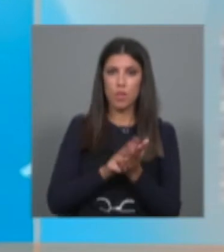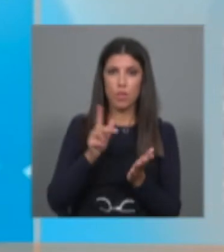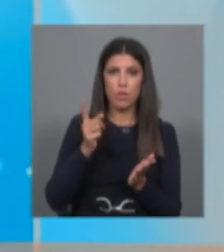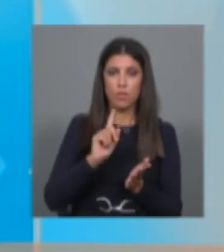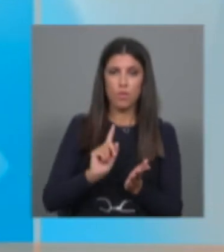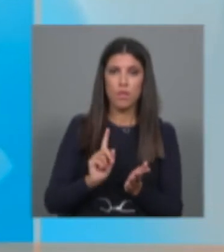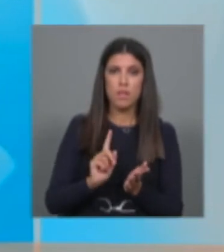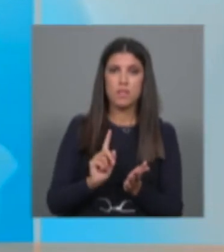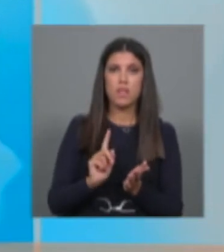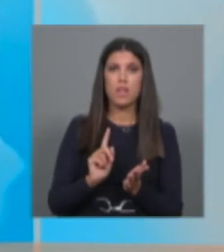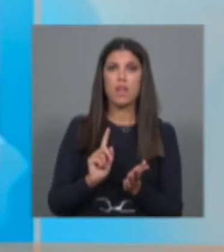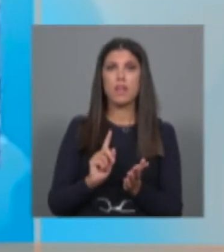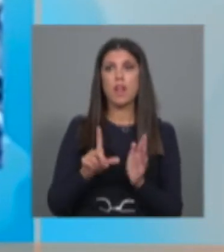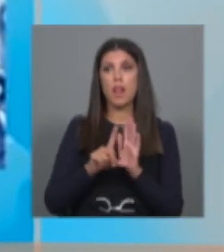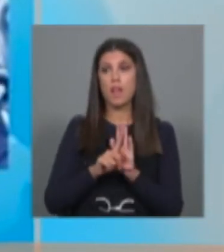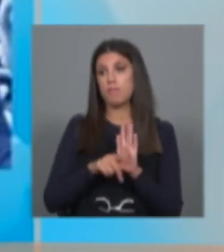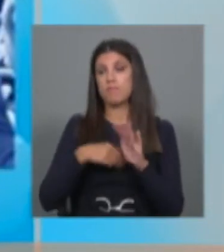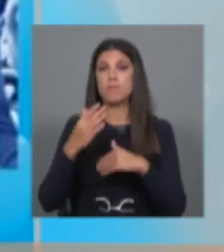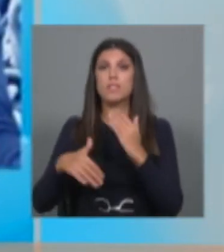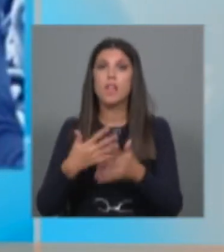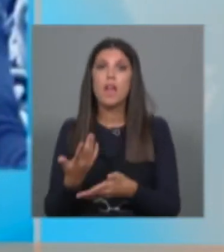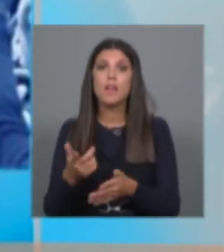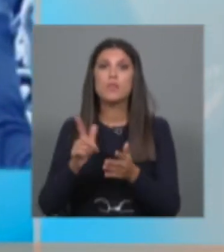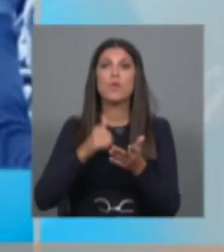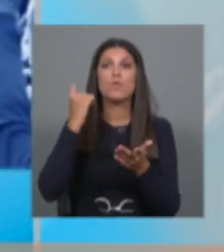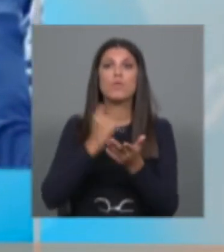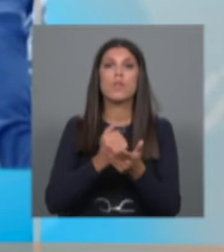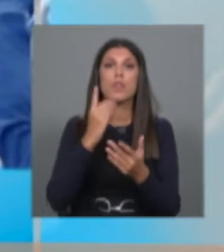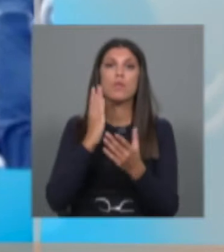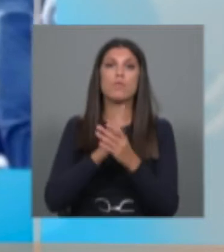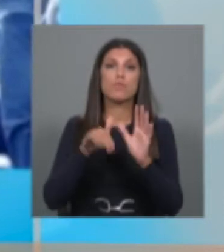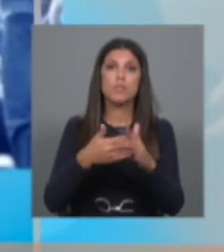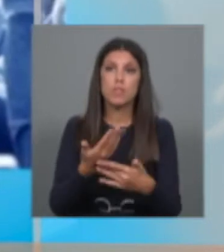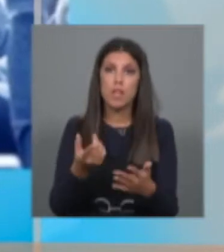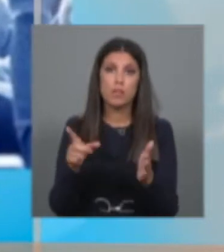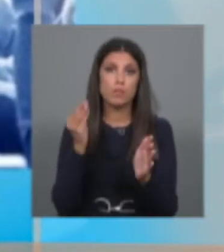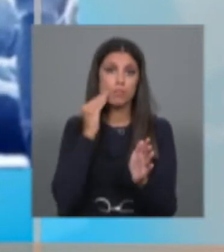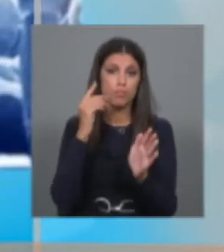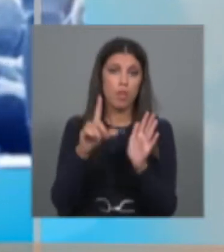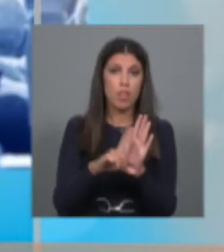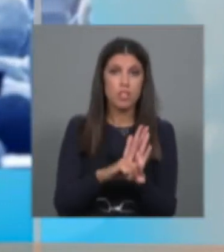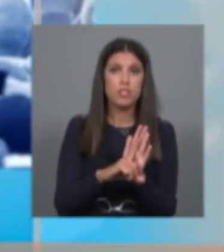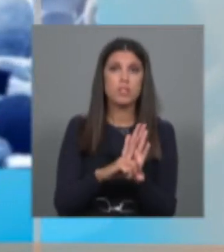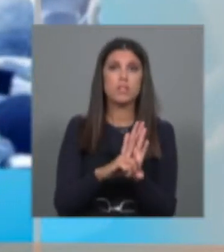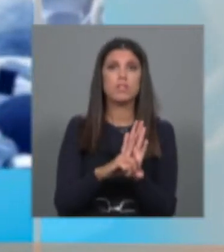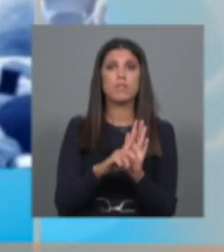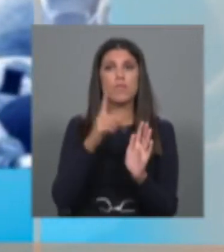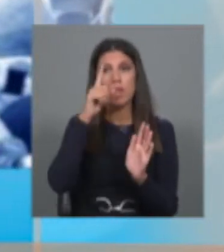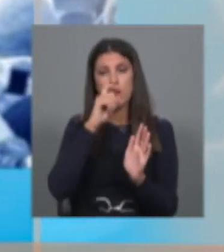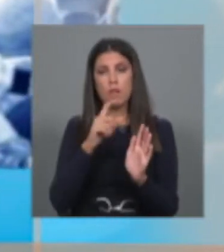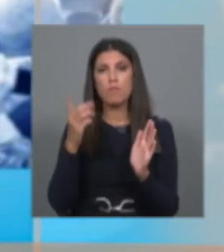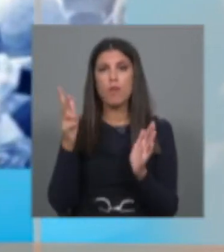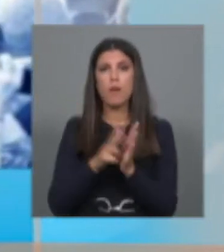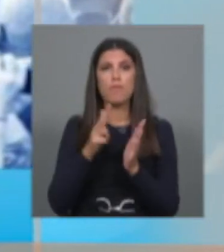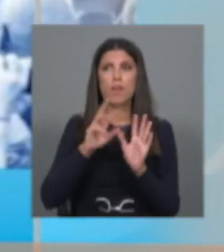será. A lei seguirá, será concluído o processo legislativo. Eu lembro que foram aprovados, na